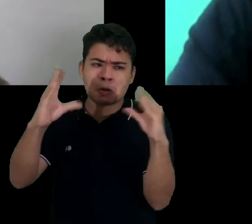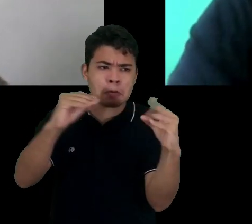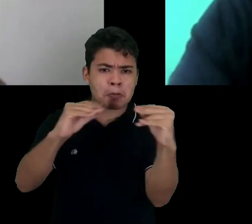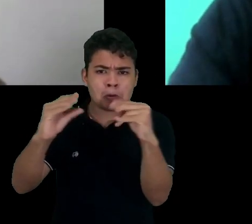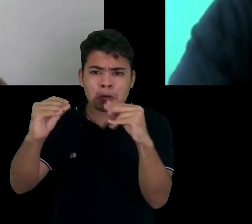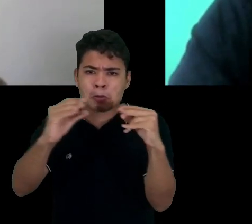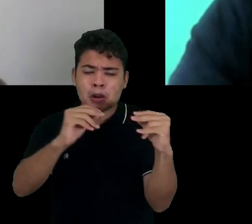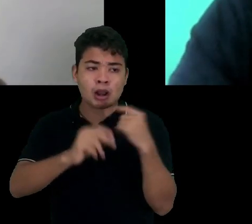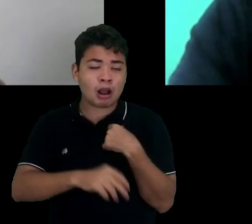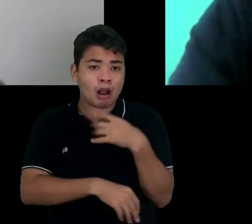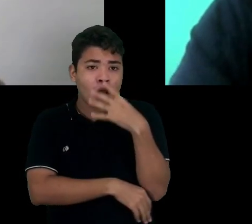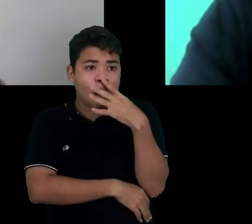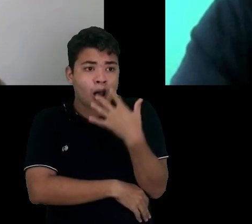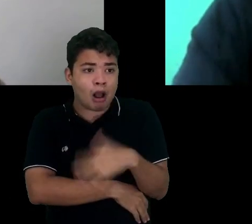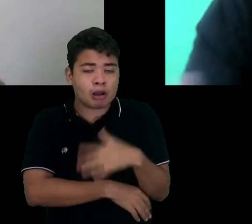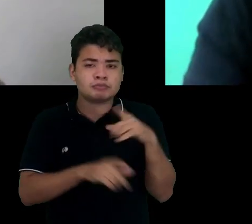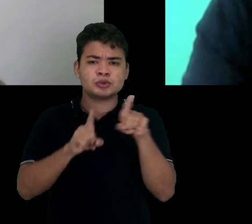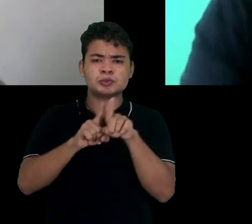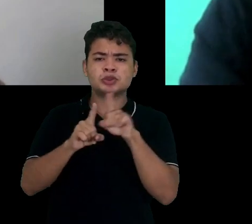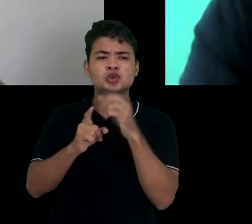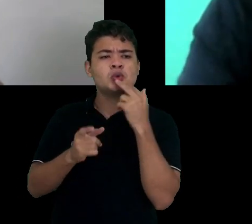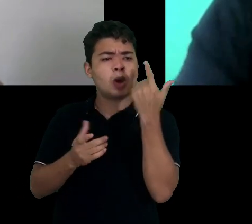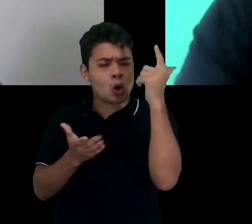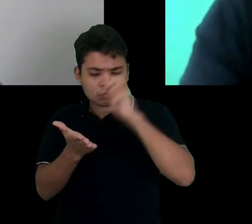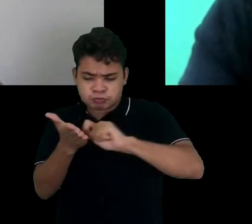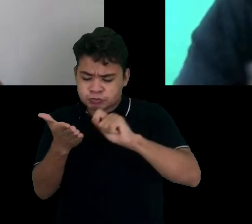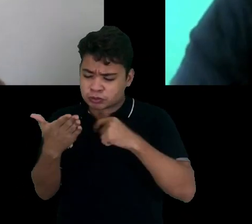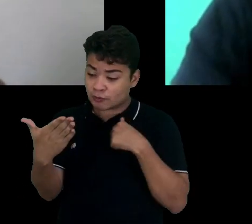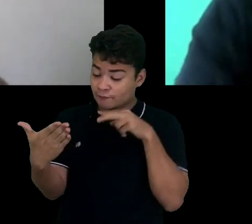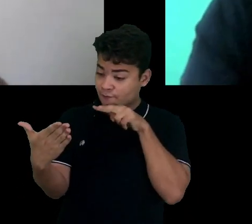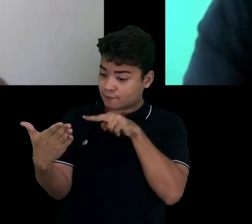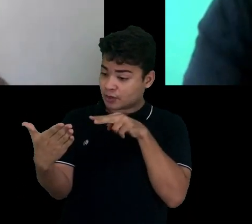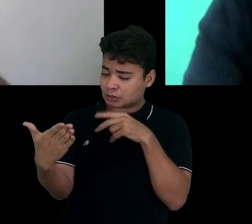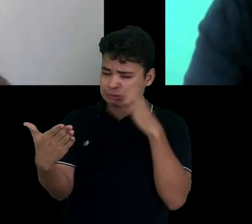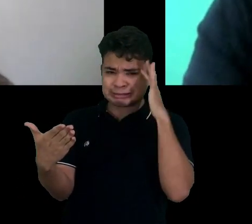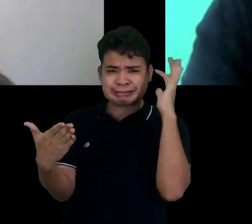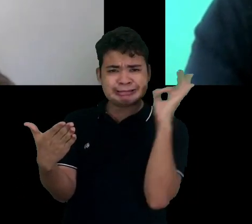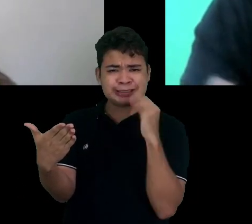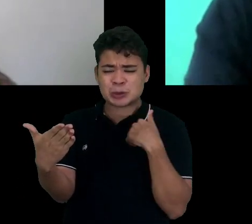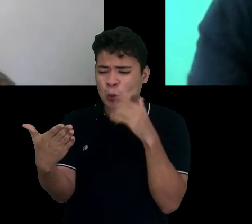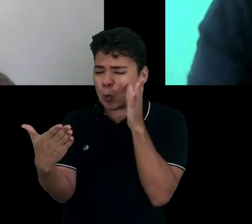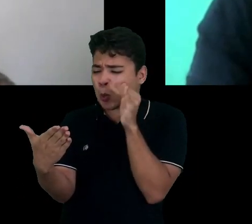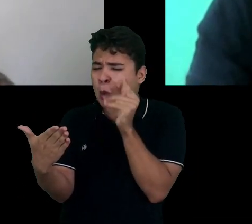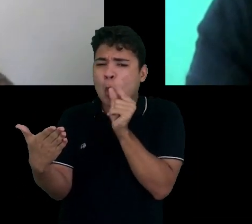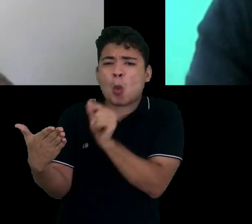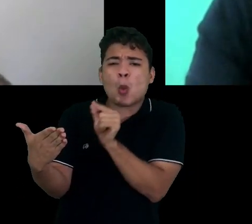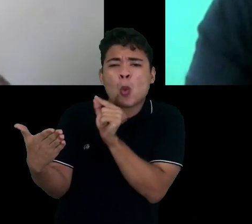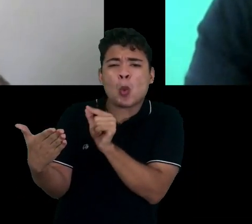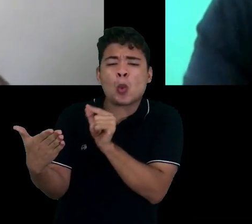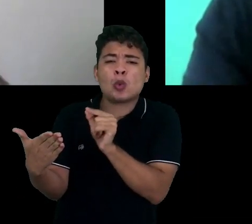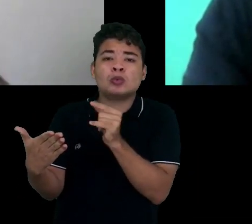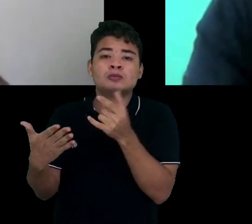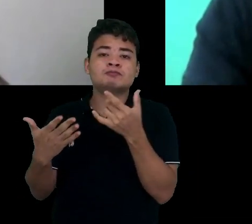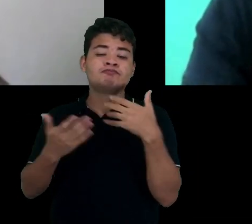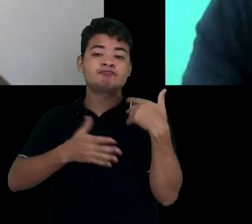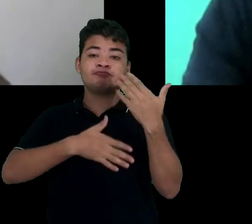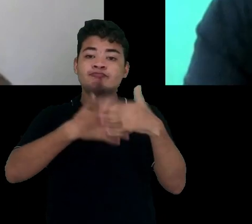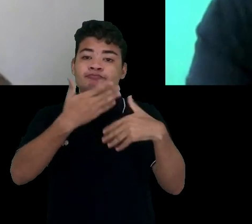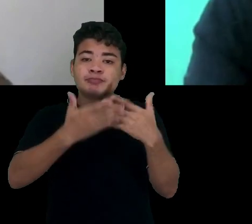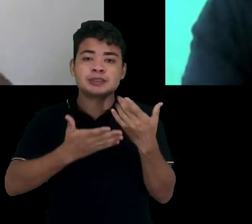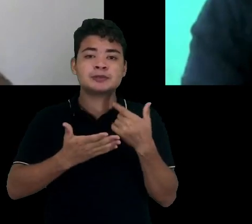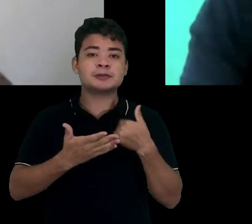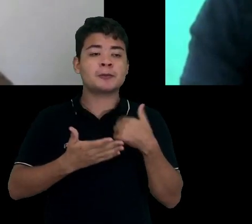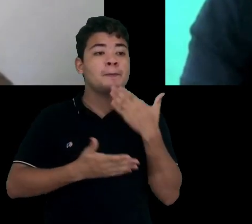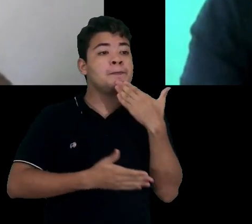outros idiomas, via coisas escritas em outros idiomas, eu não entendia nada, eu ficava muito curioso. E